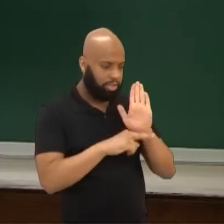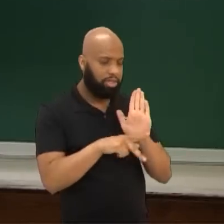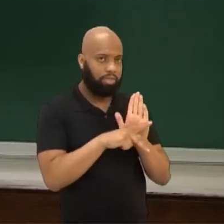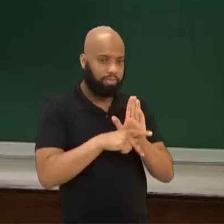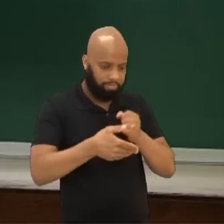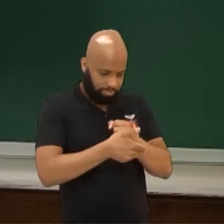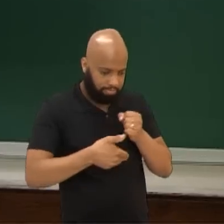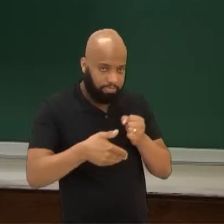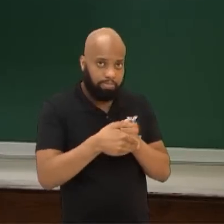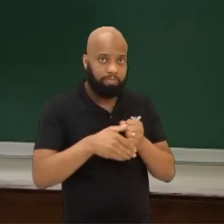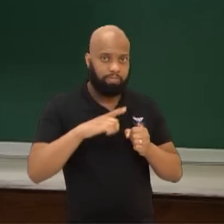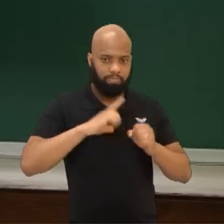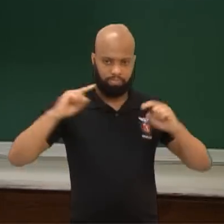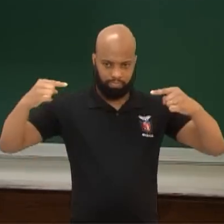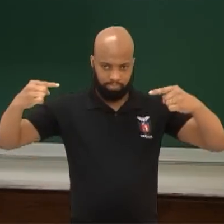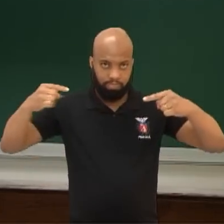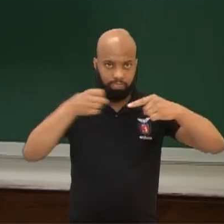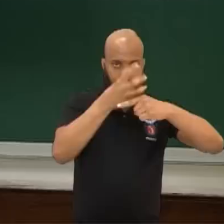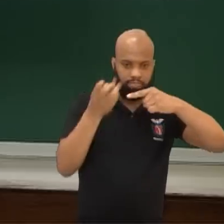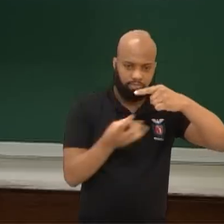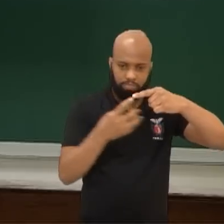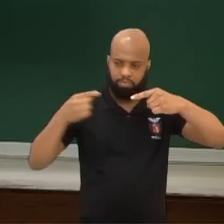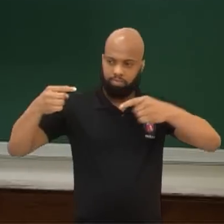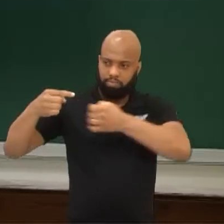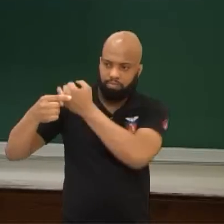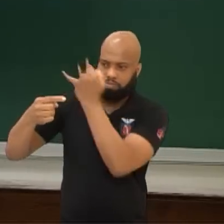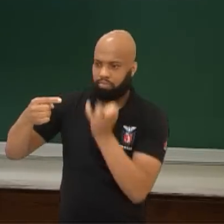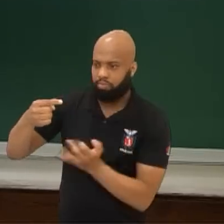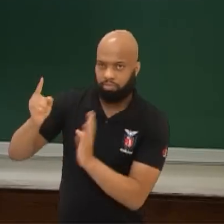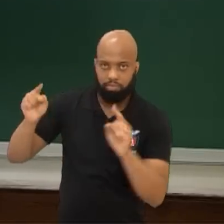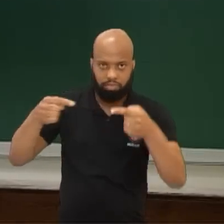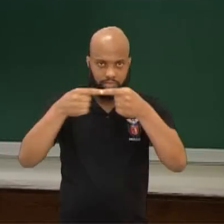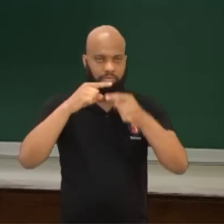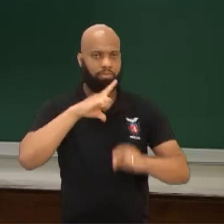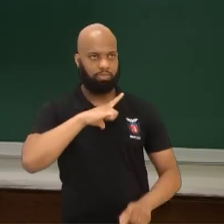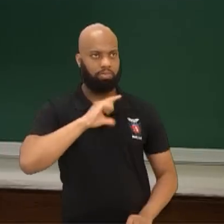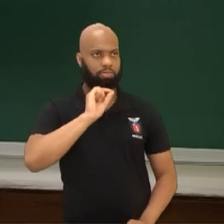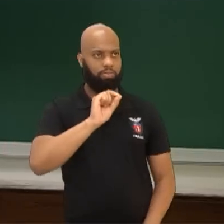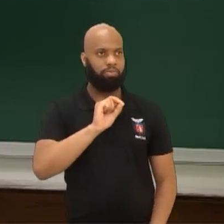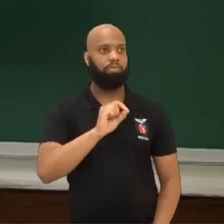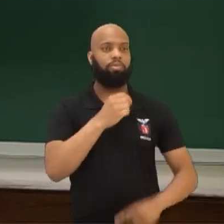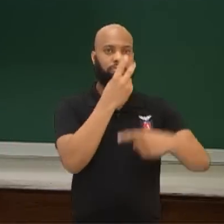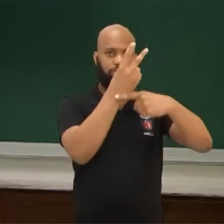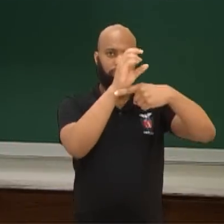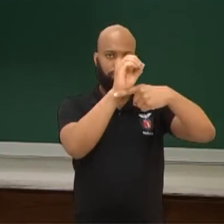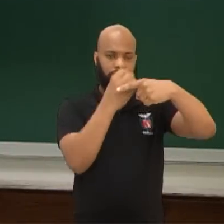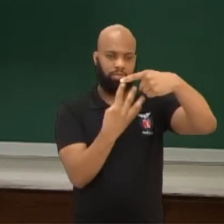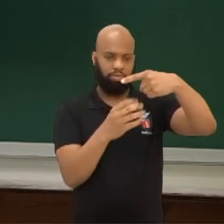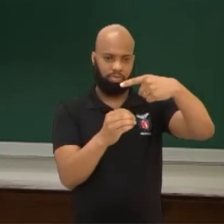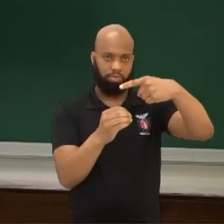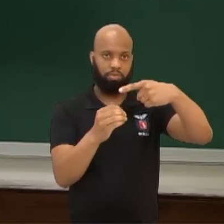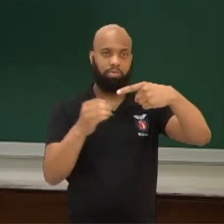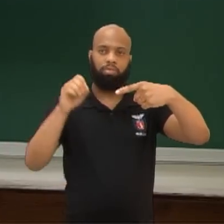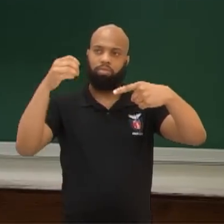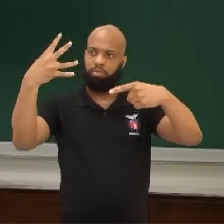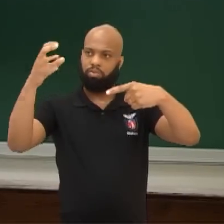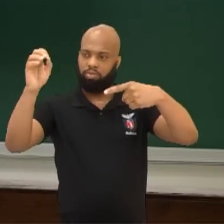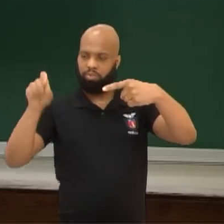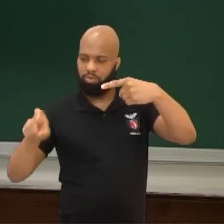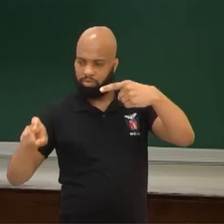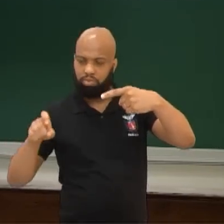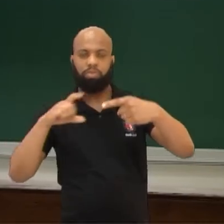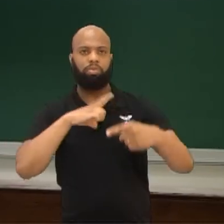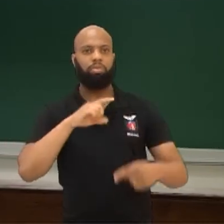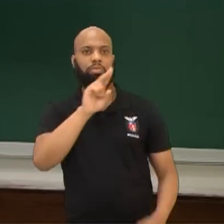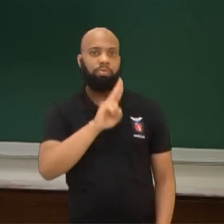ter que usar 20 está para 40, assim como 40 está para x,